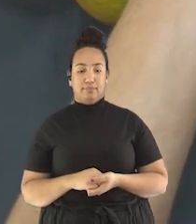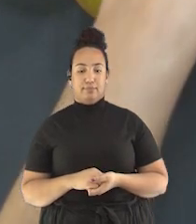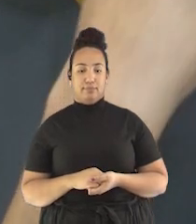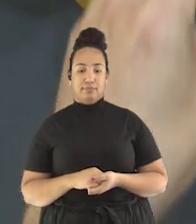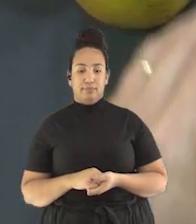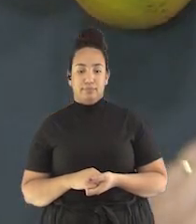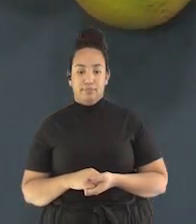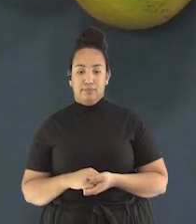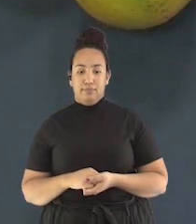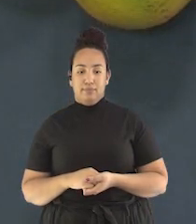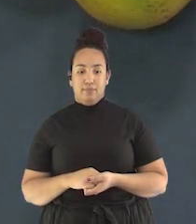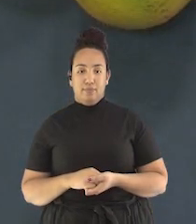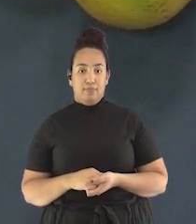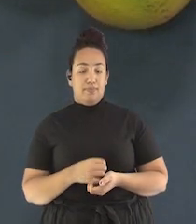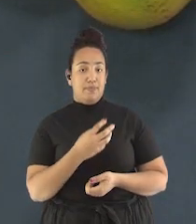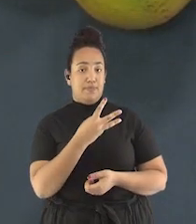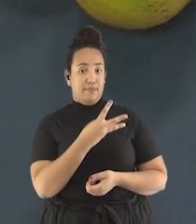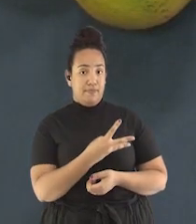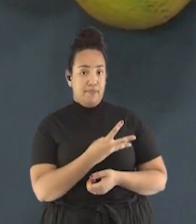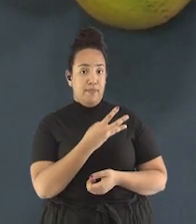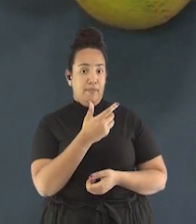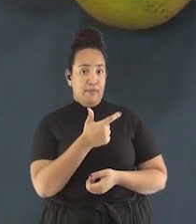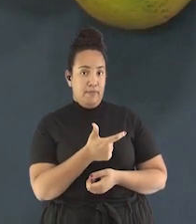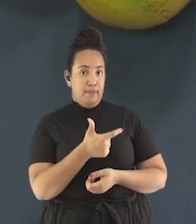quanto é que deu?